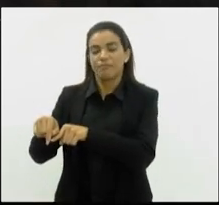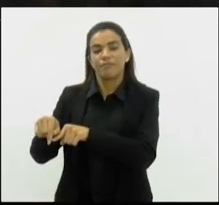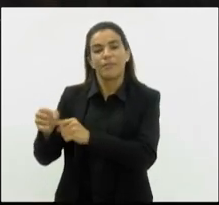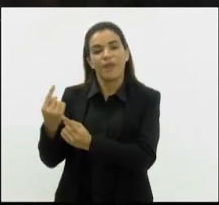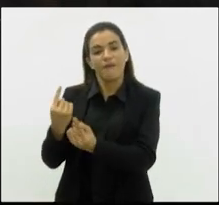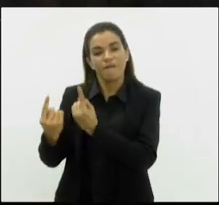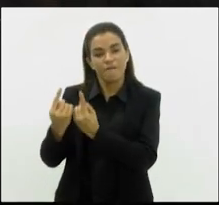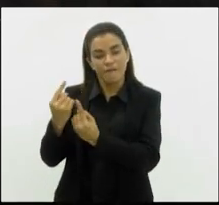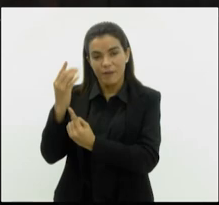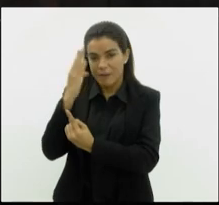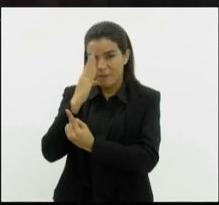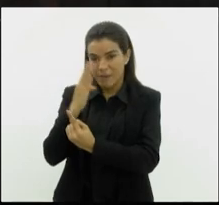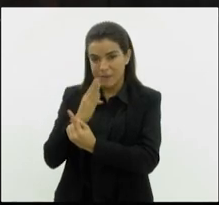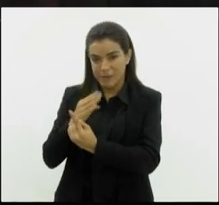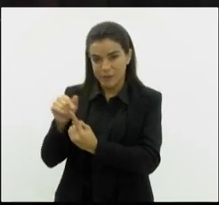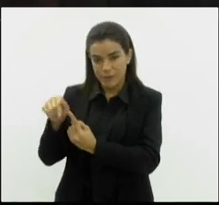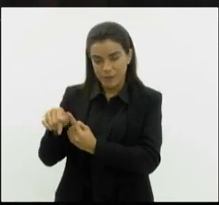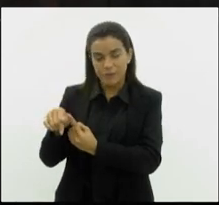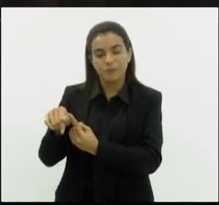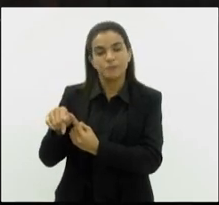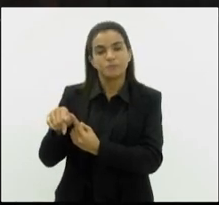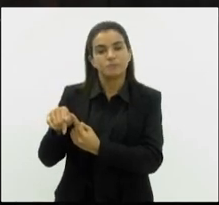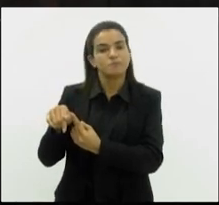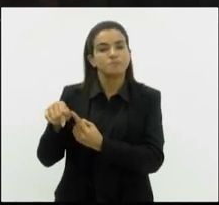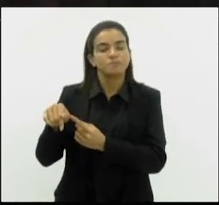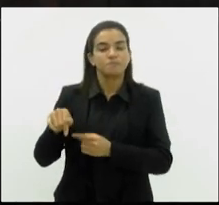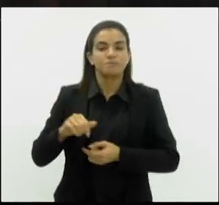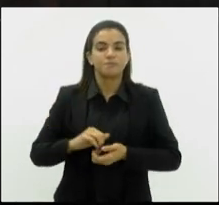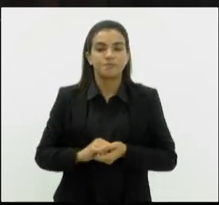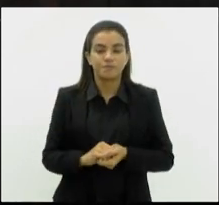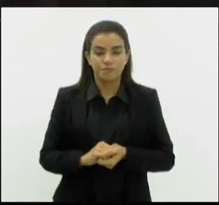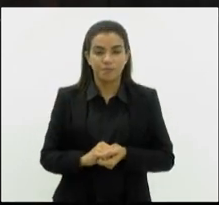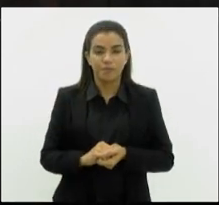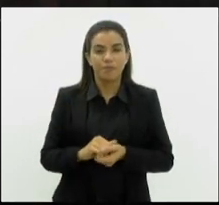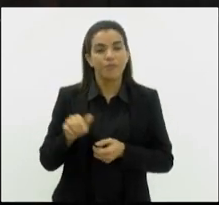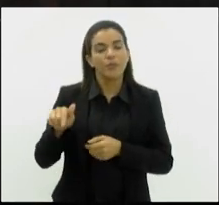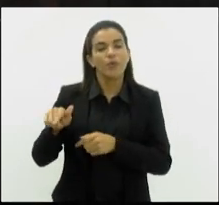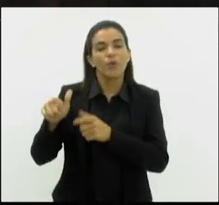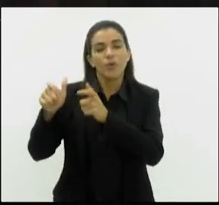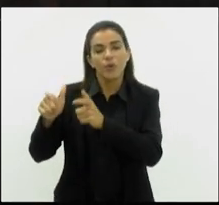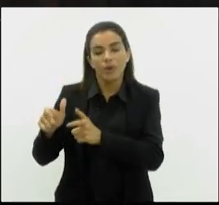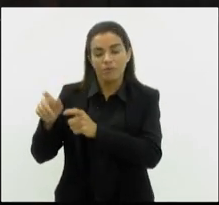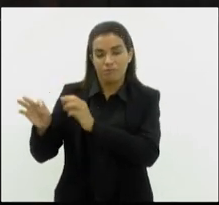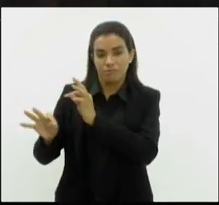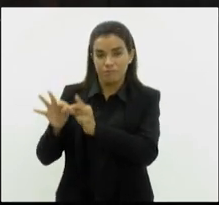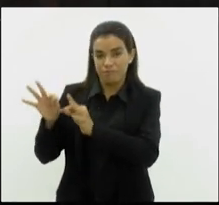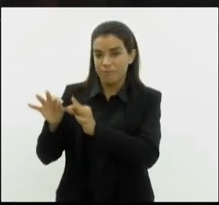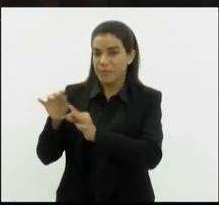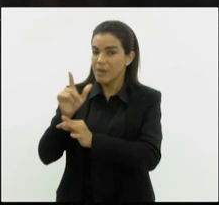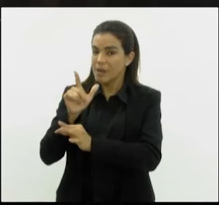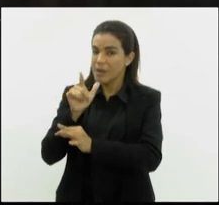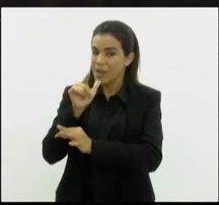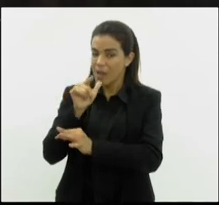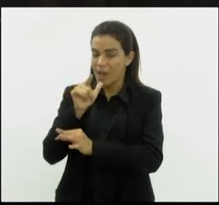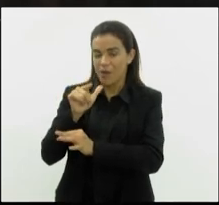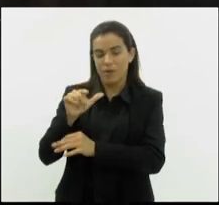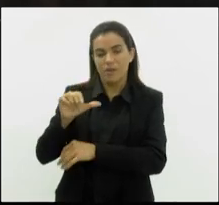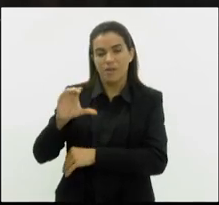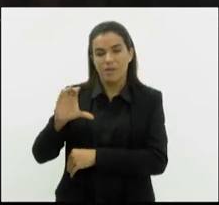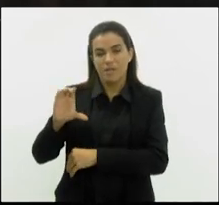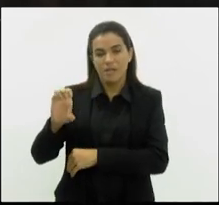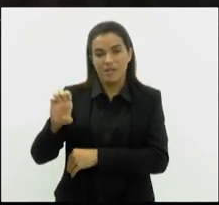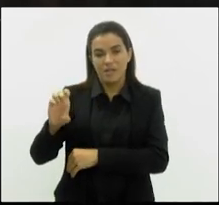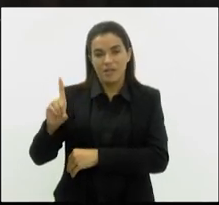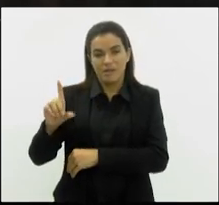Brasil, depois de passar pelas instalações de tratamento de água da SEDAI, no viaduto dos